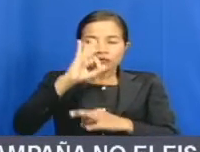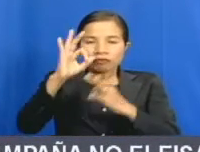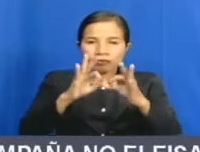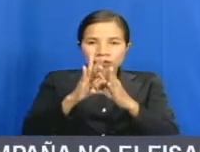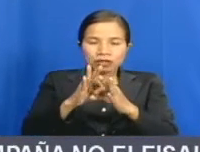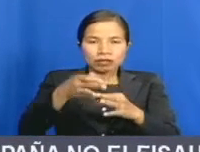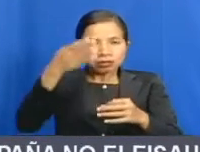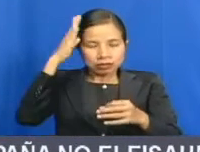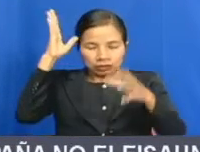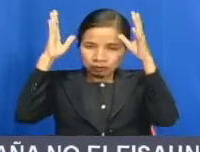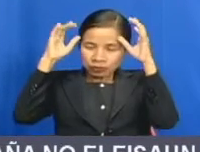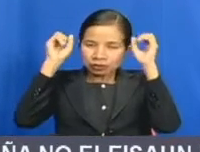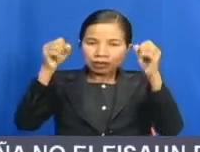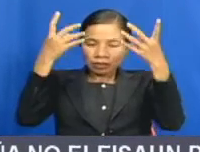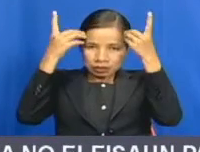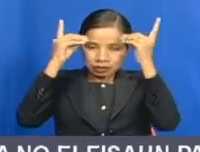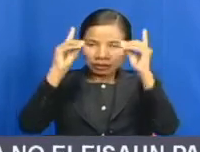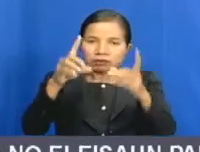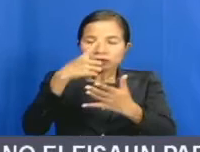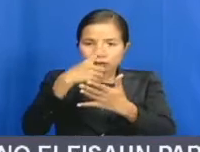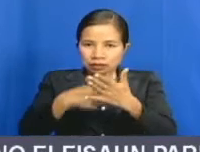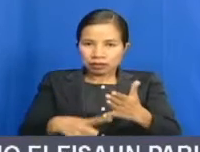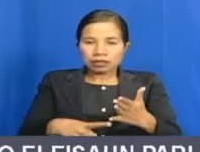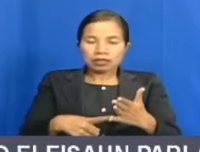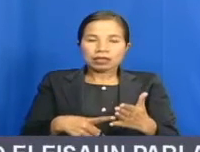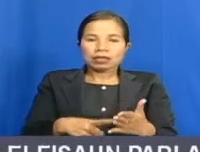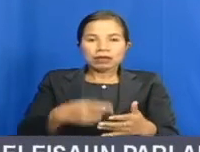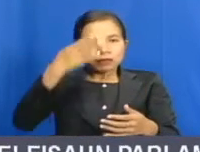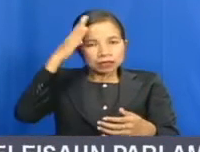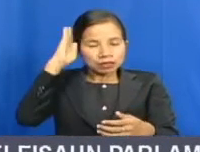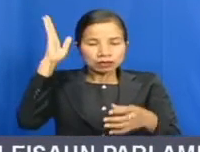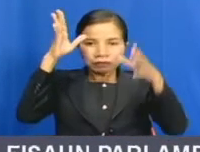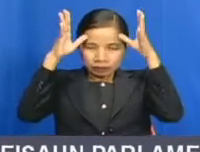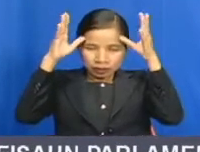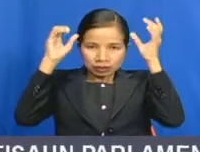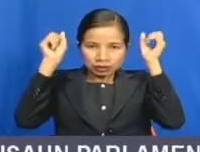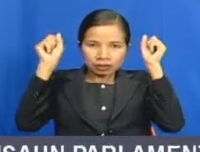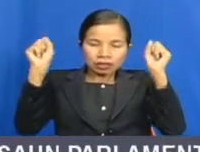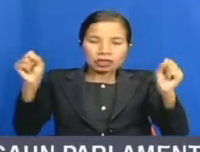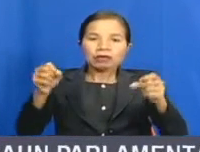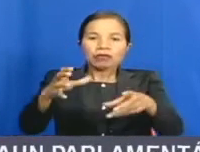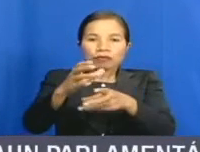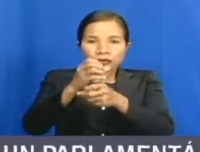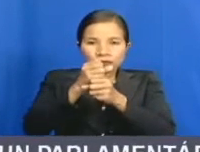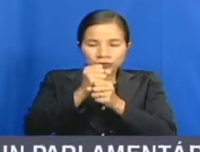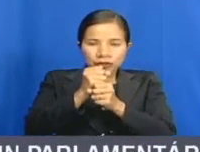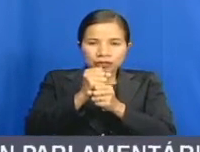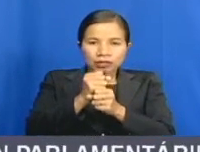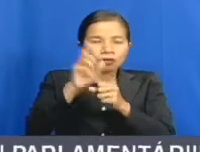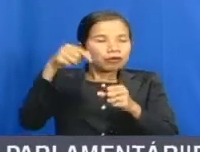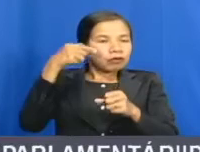a decisão saída, mas Sua Excelência, o Presidente Foti,